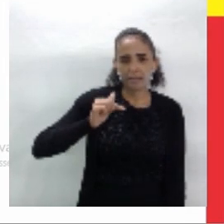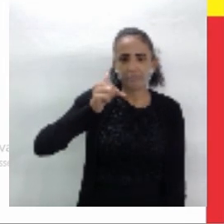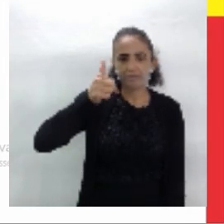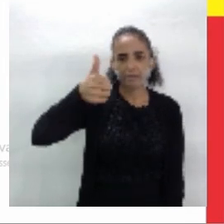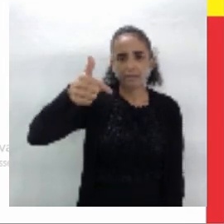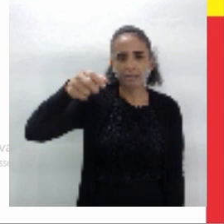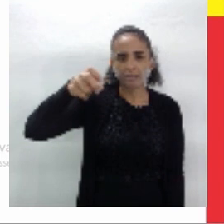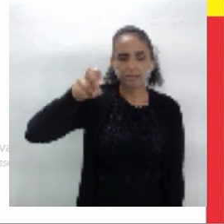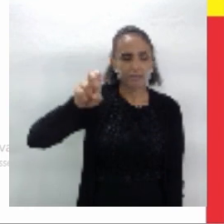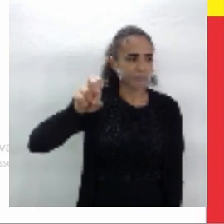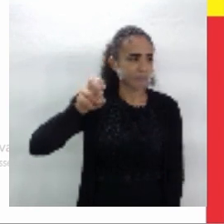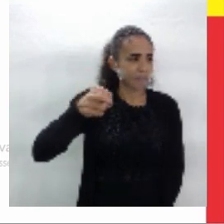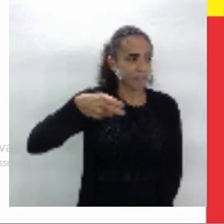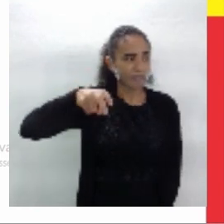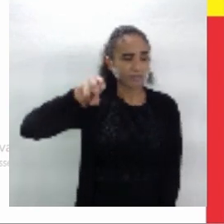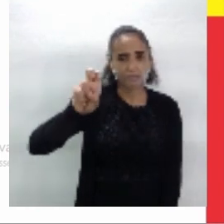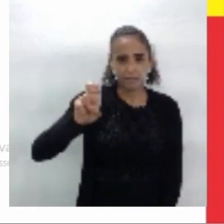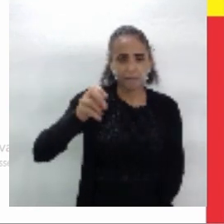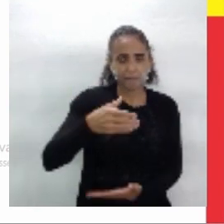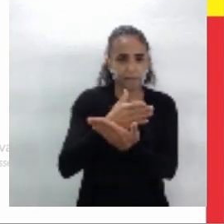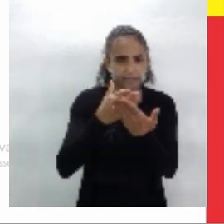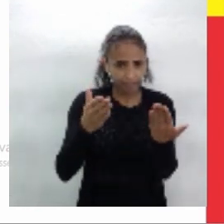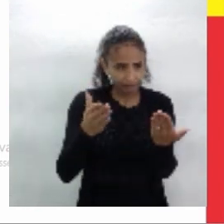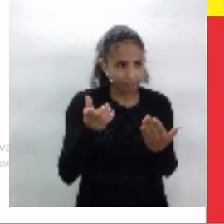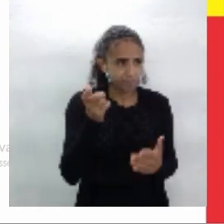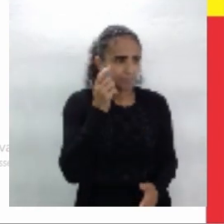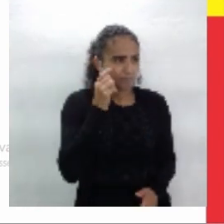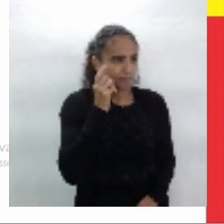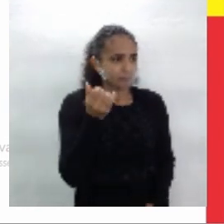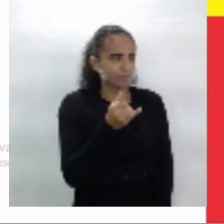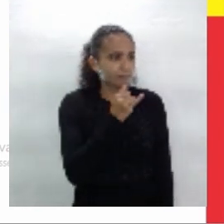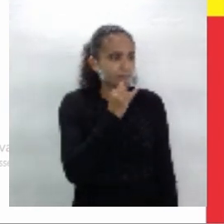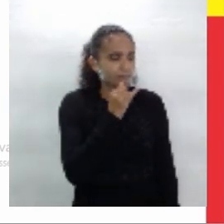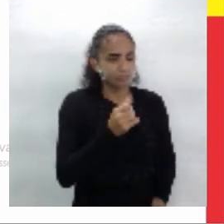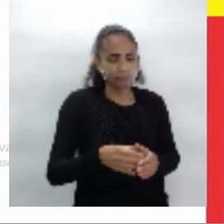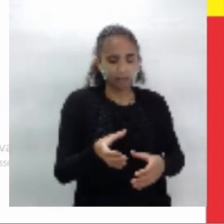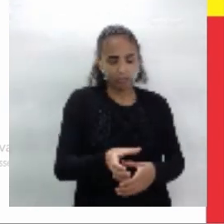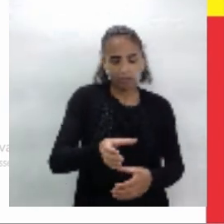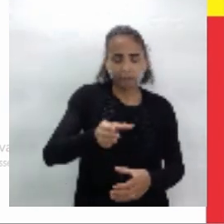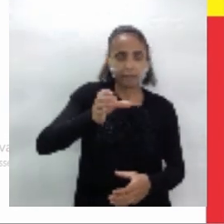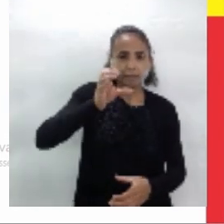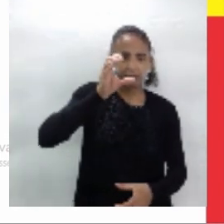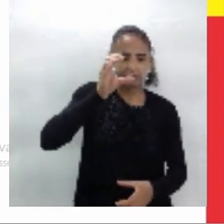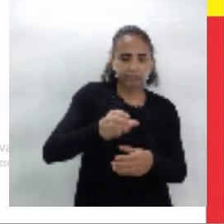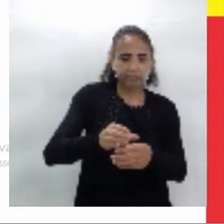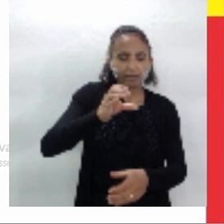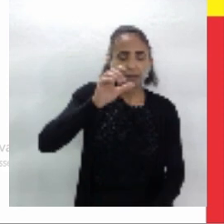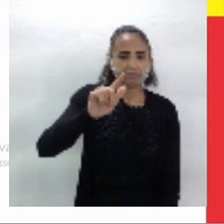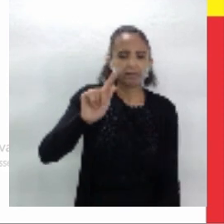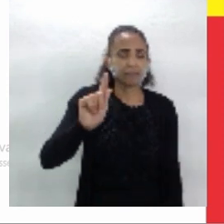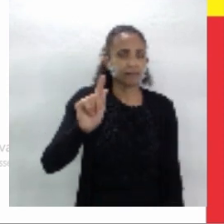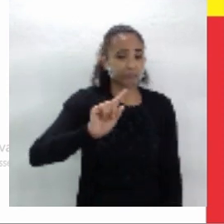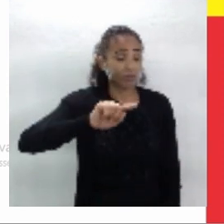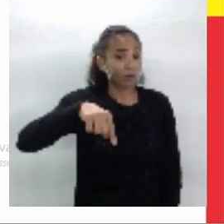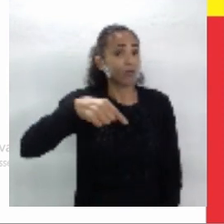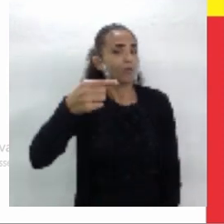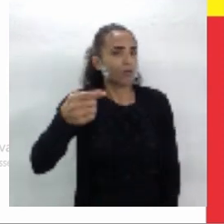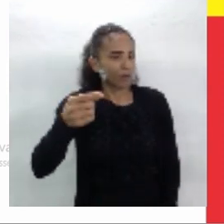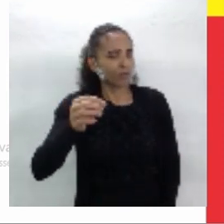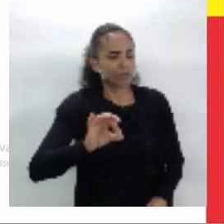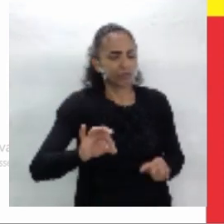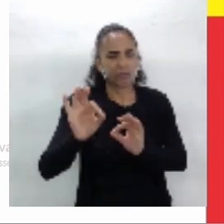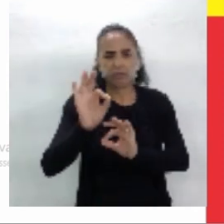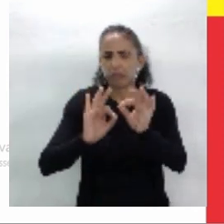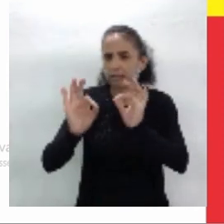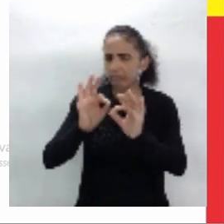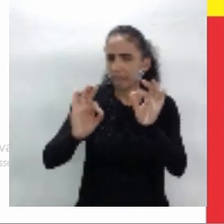potência. E agora, mesmo exemplo. Nesse caso, usando o PET. O seguinte, ó. Outra campanha que existe é a de arrecadação